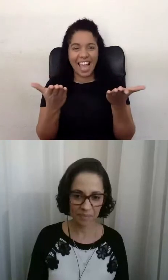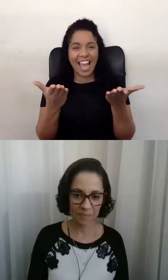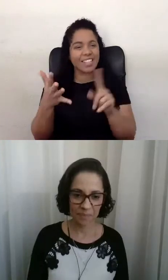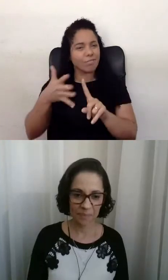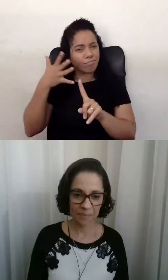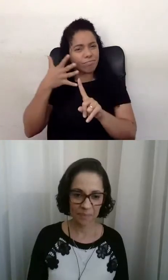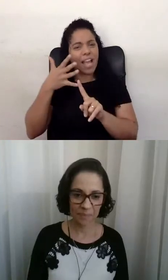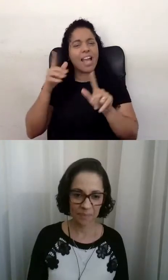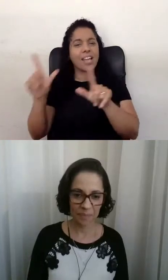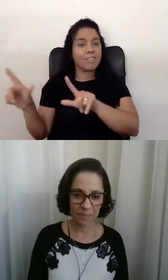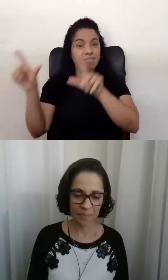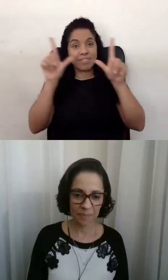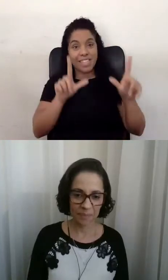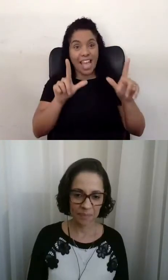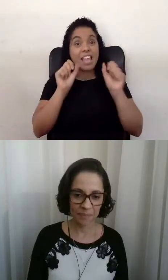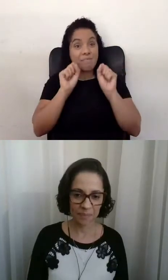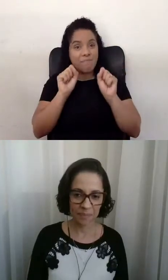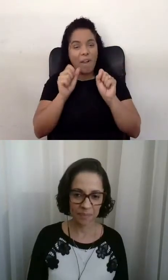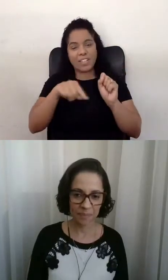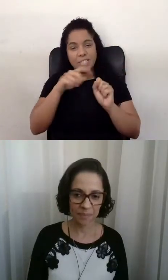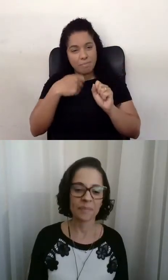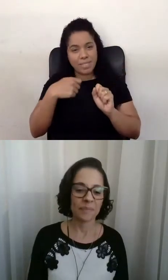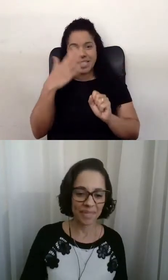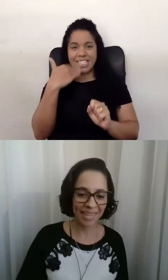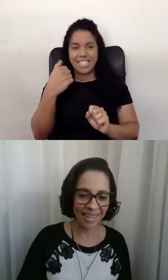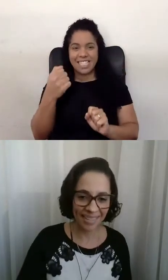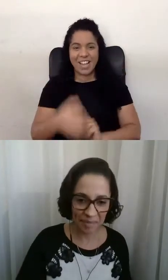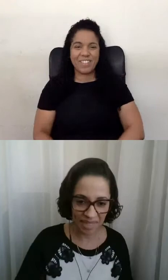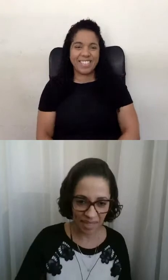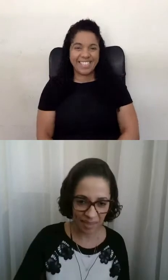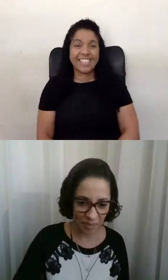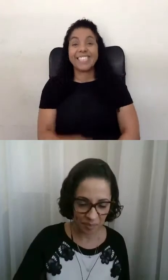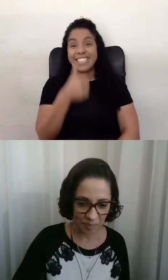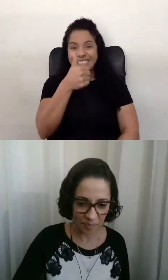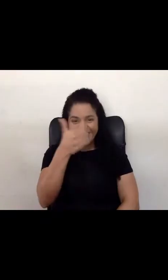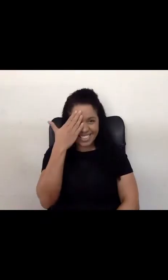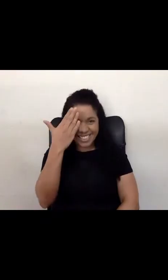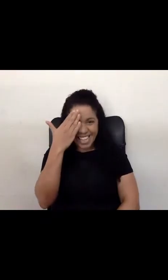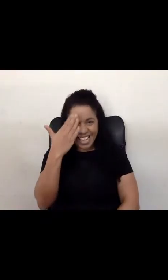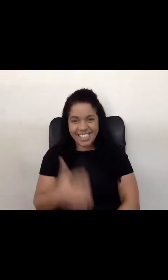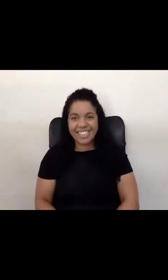pode compartilhar sua tela e, se precisar, a gente vai estar aqui. Obrigada, obrigada.